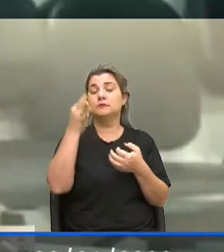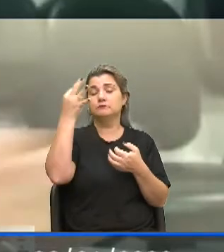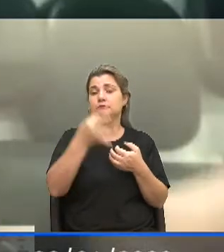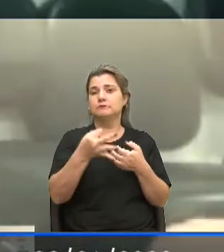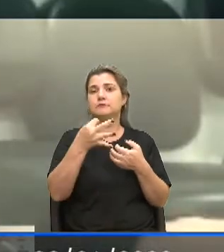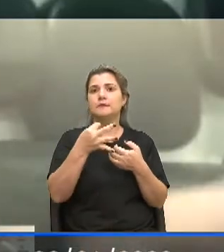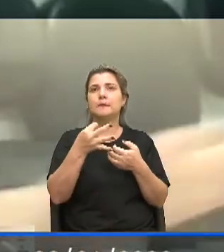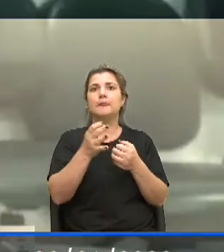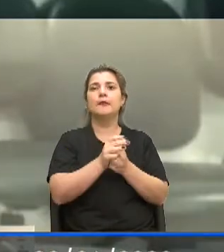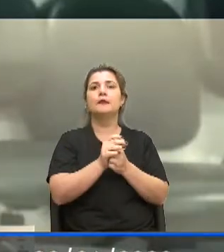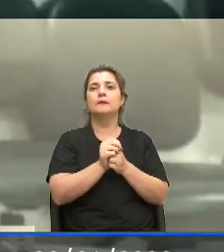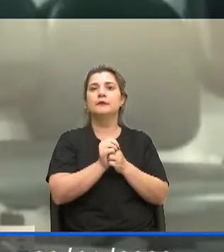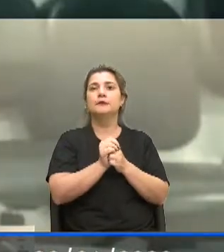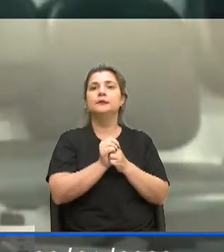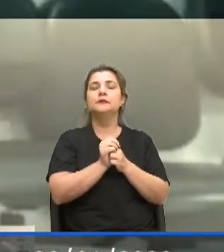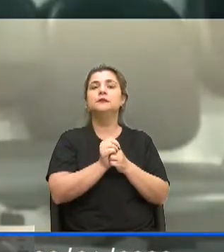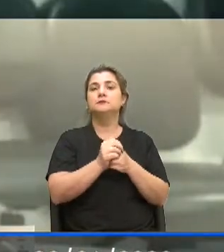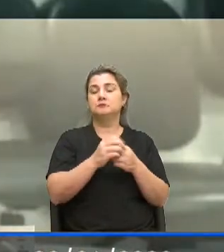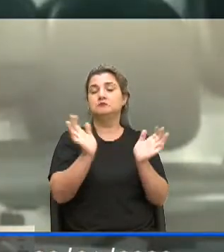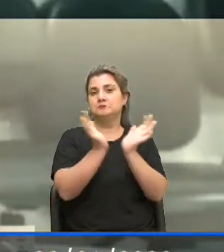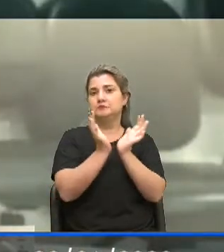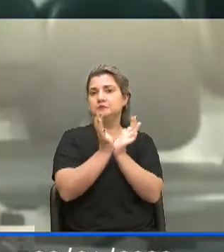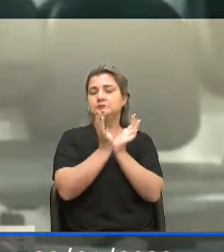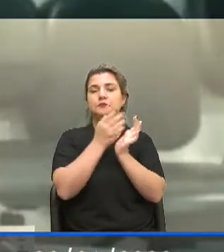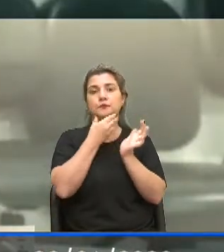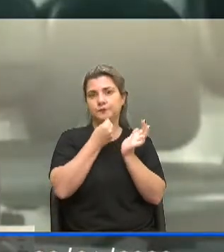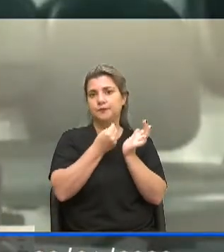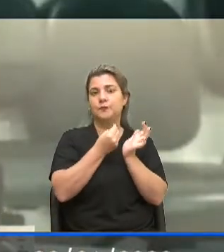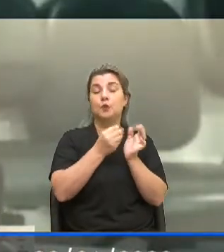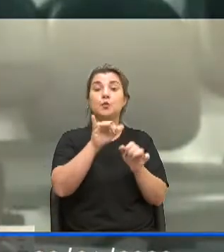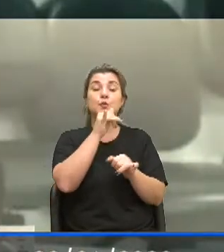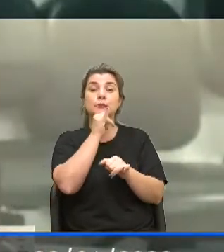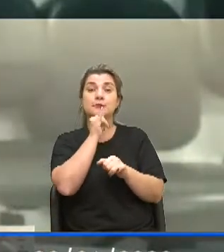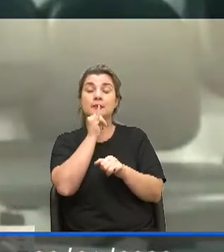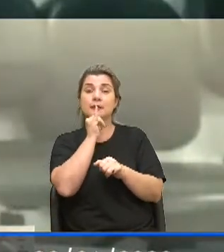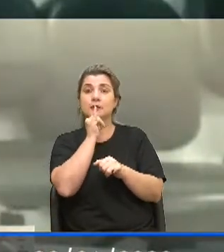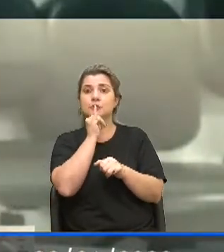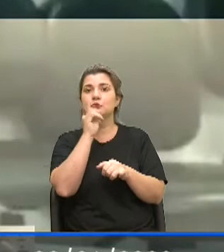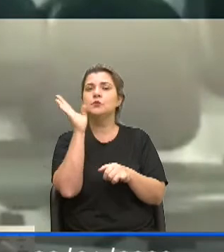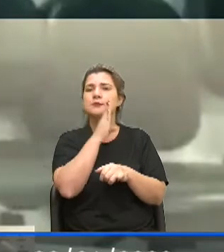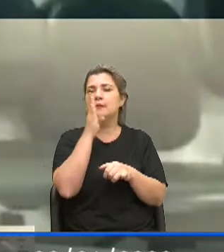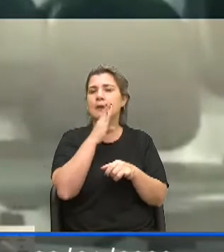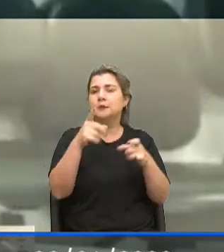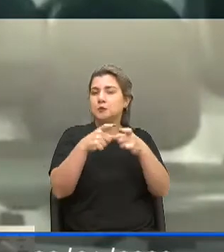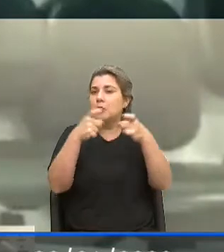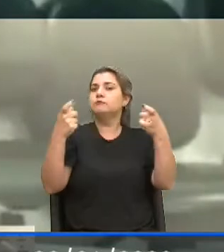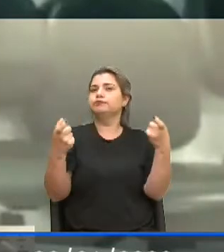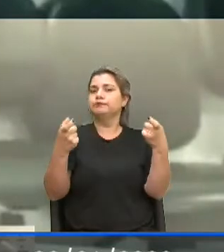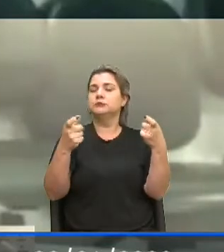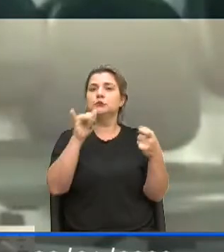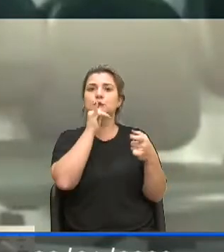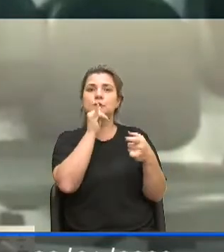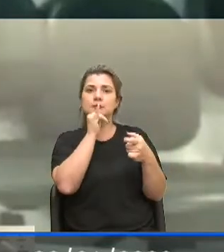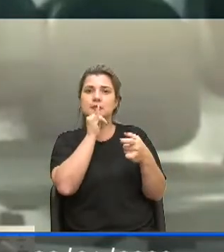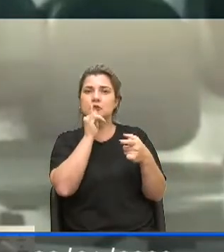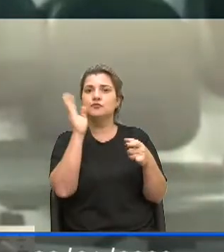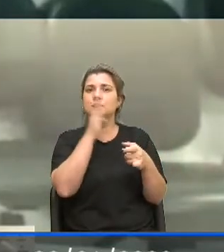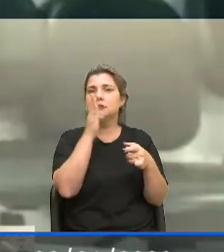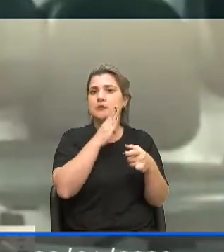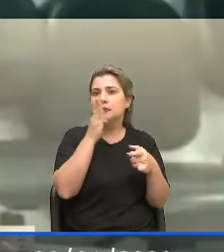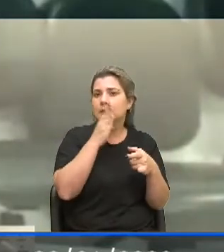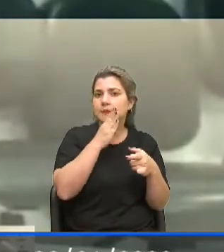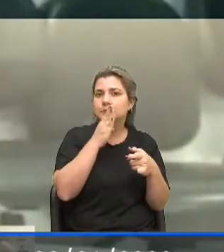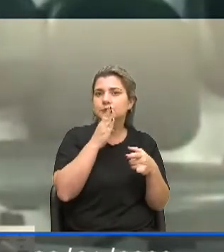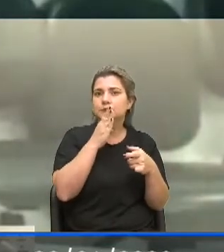do Marcelo, do colega, né? Os testes rápidos, a ampliação dos testes rápidos, para essas